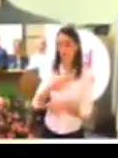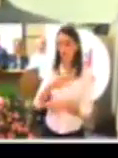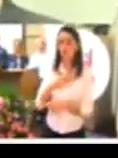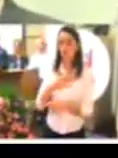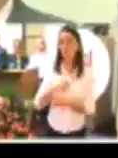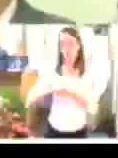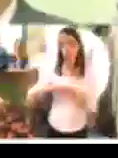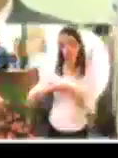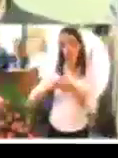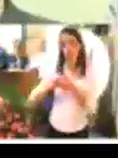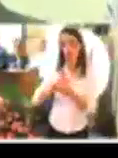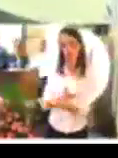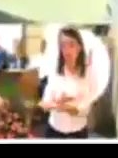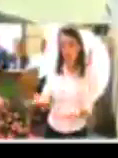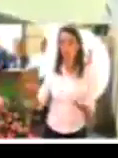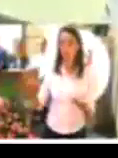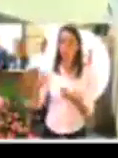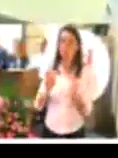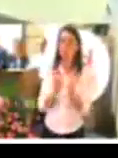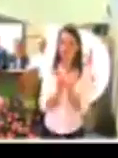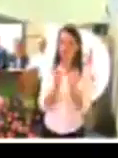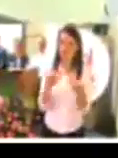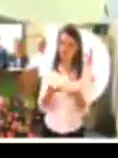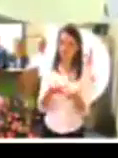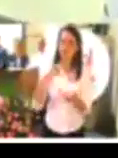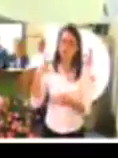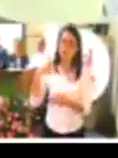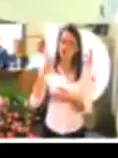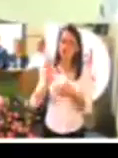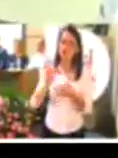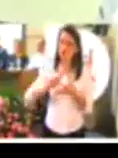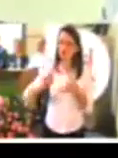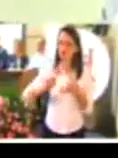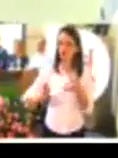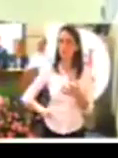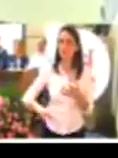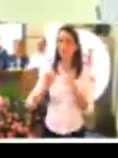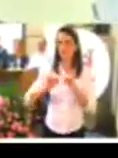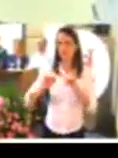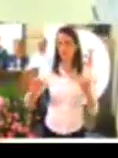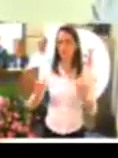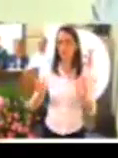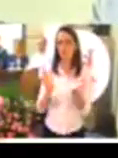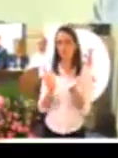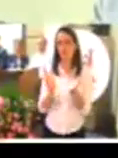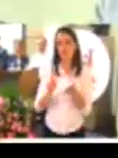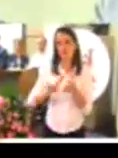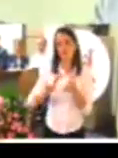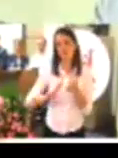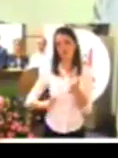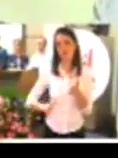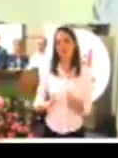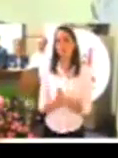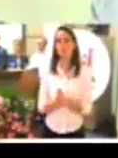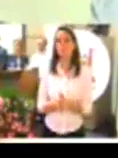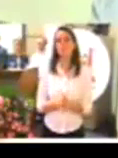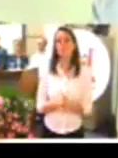presidente. Saudar a todos os presidentes de câmaras e vereadores que já foram homenageados e citados pelo protocolo